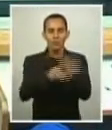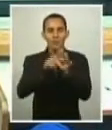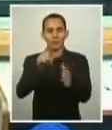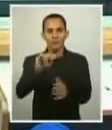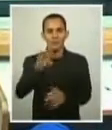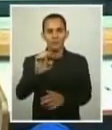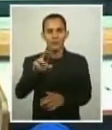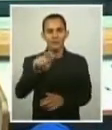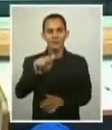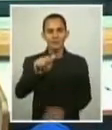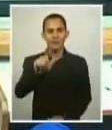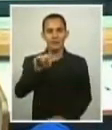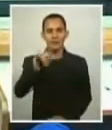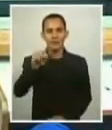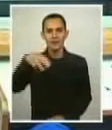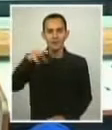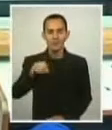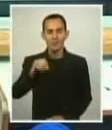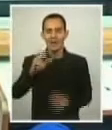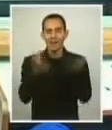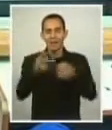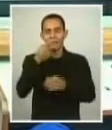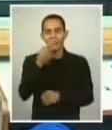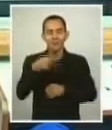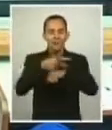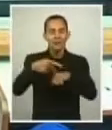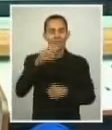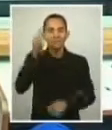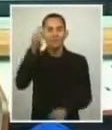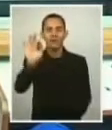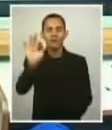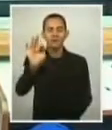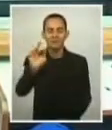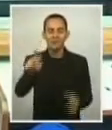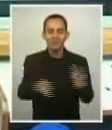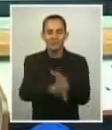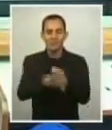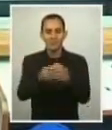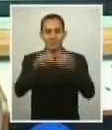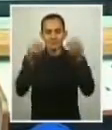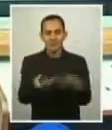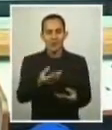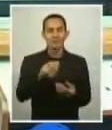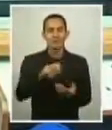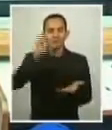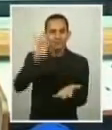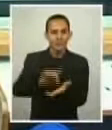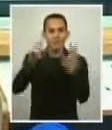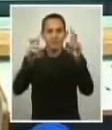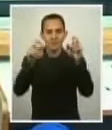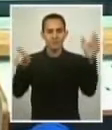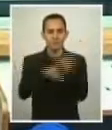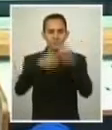e vamos ao salto para a França é o último aspecto mais detidamente histórico desenvolvam para entrarmos no